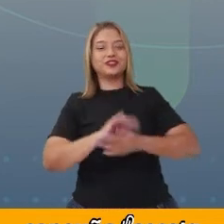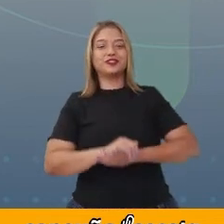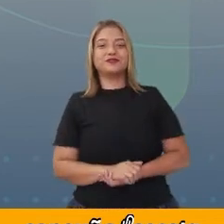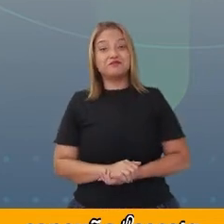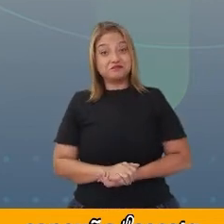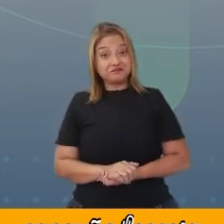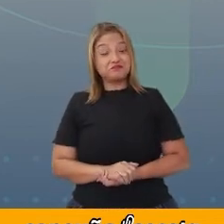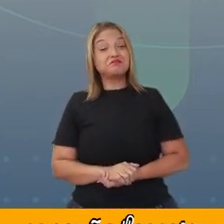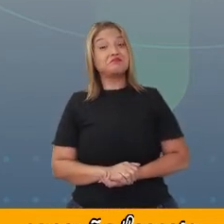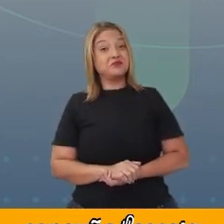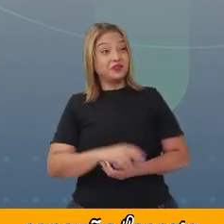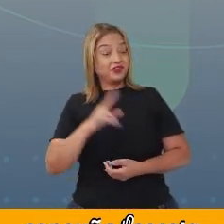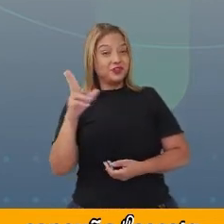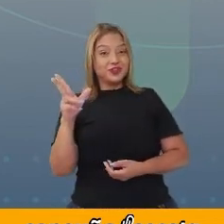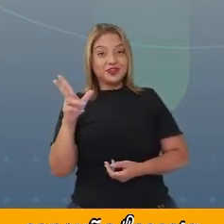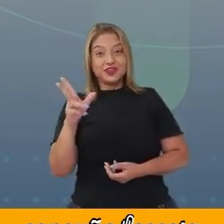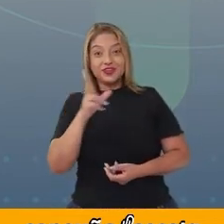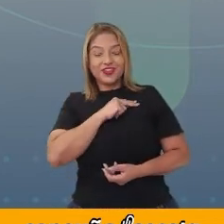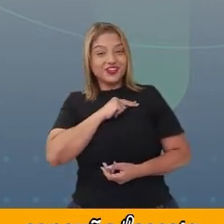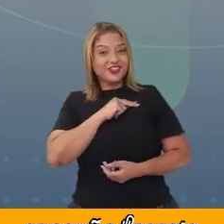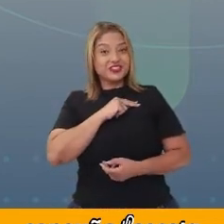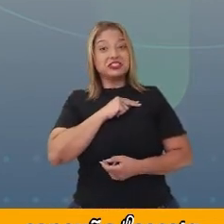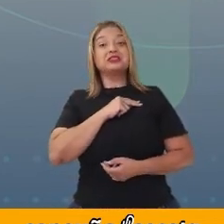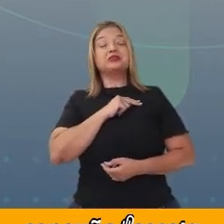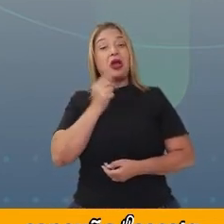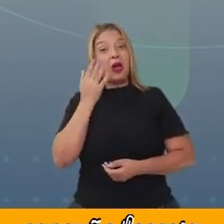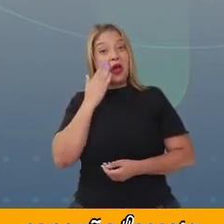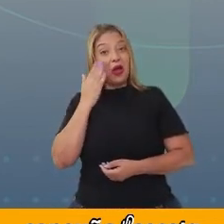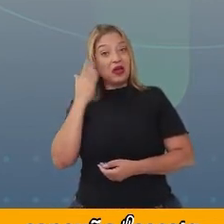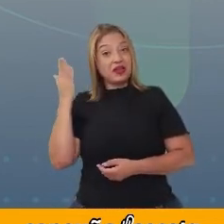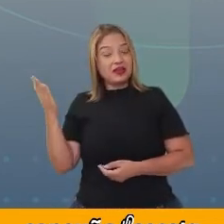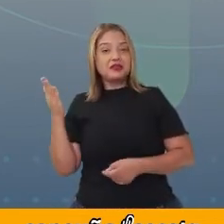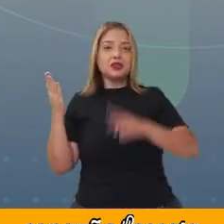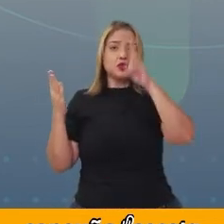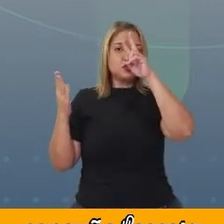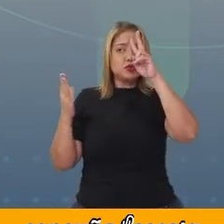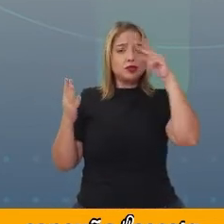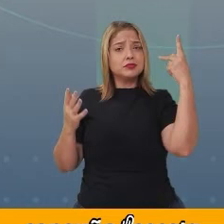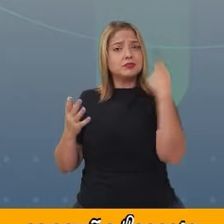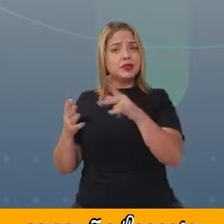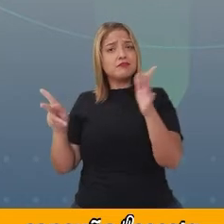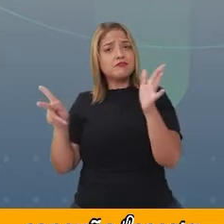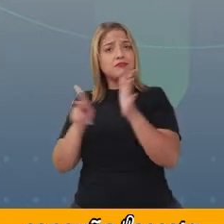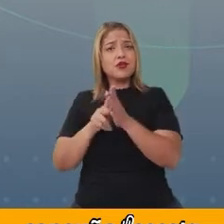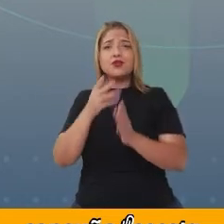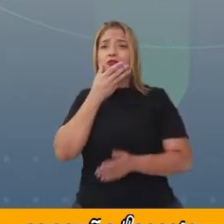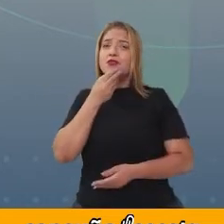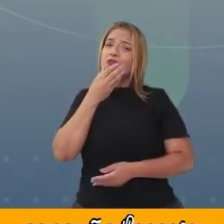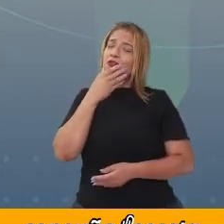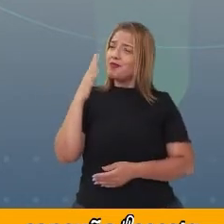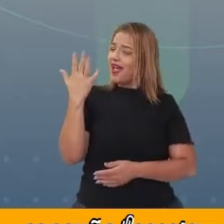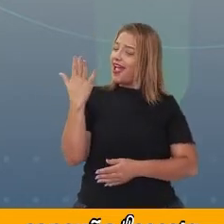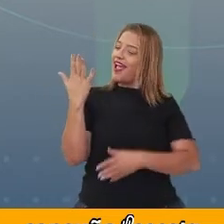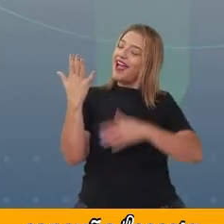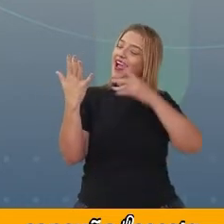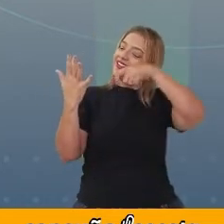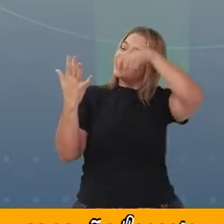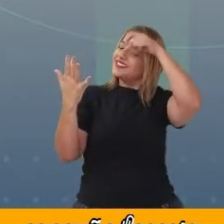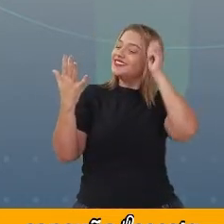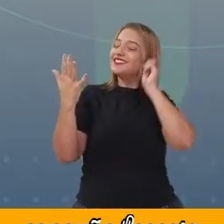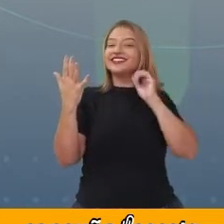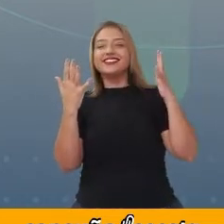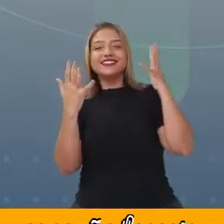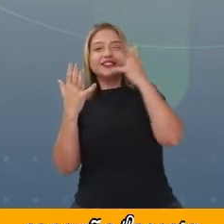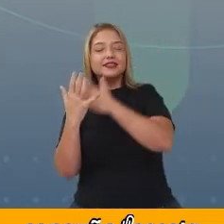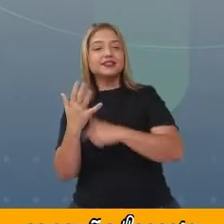Uau! Olha só essa história de Narciso. Que mito interessante para